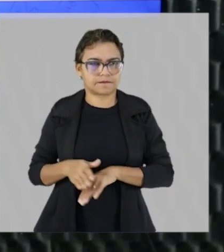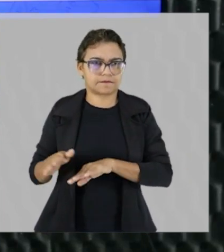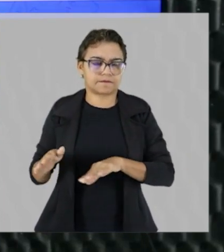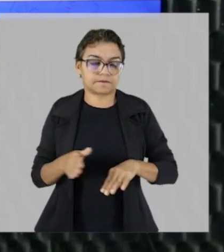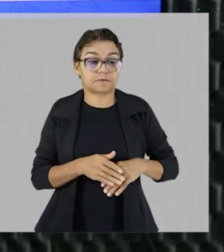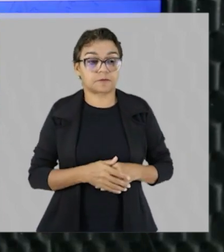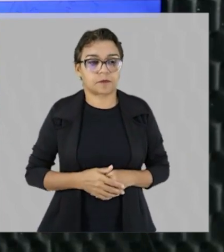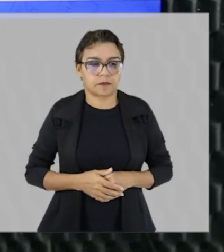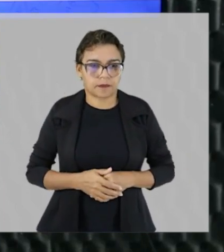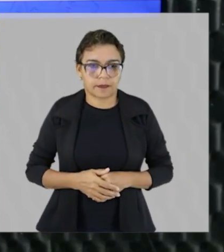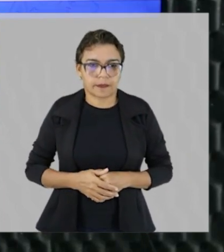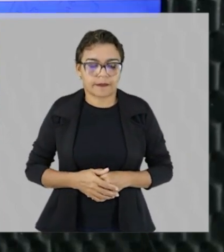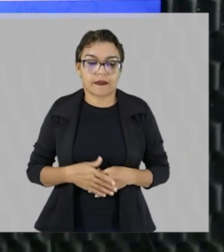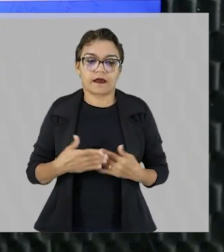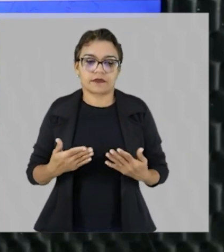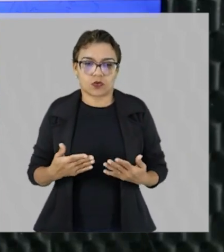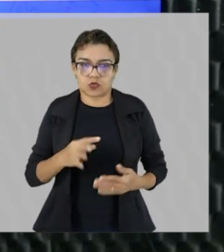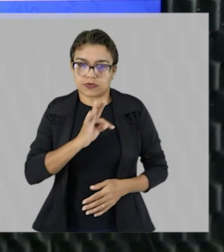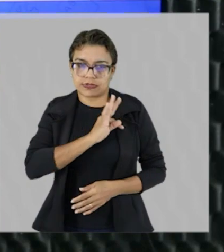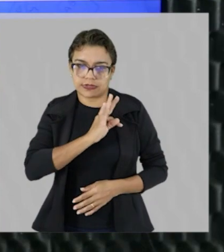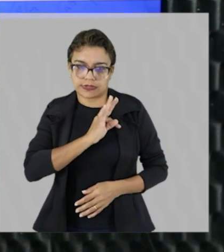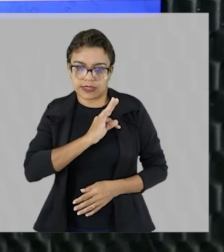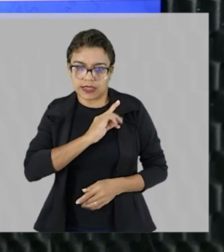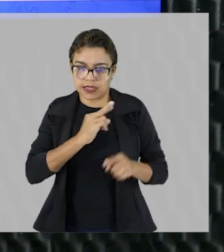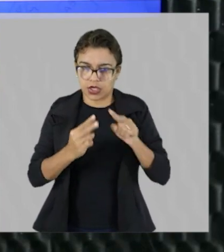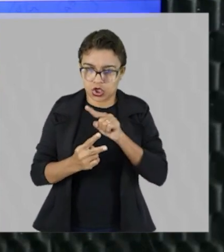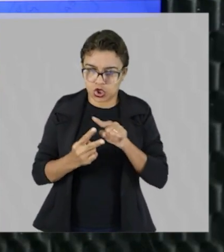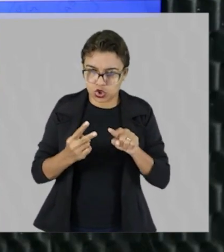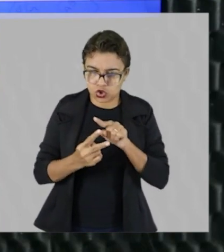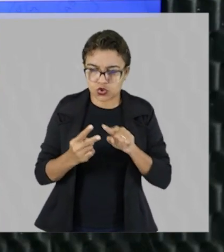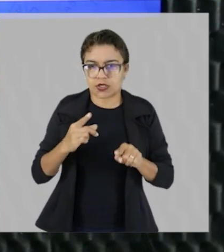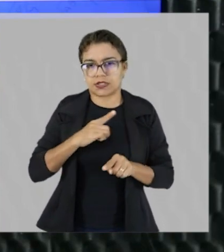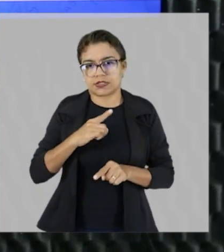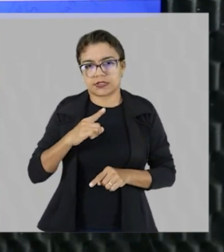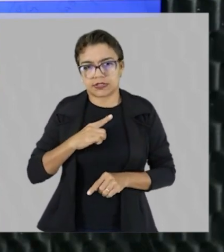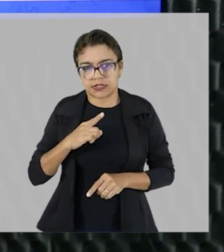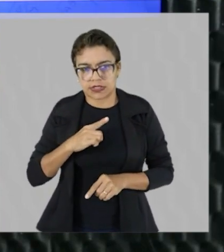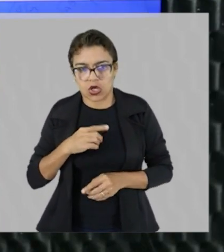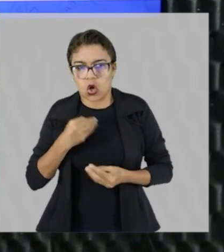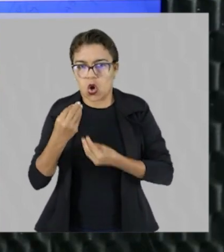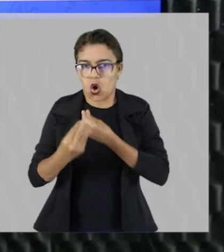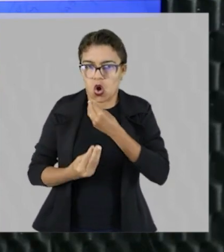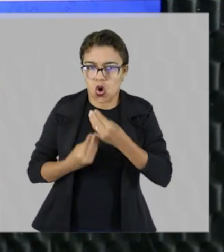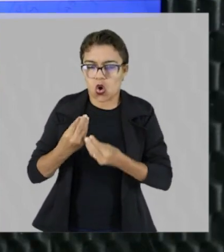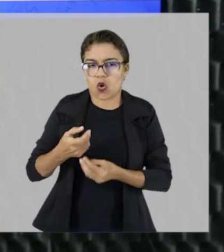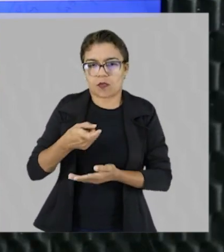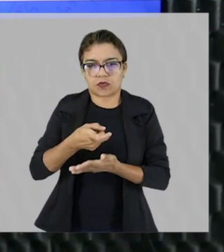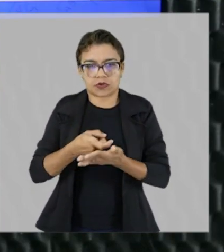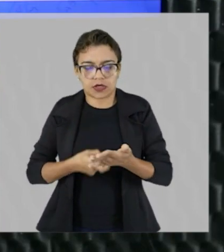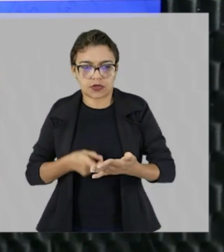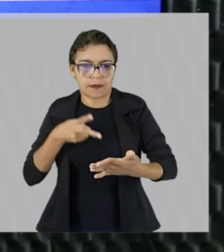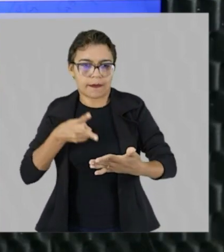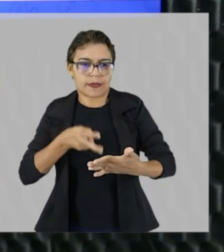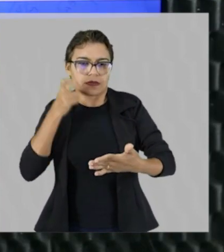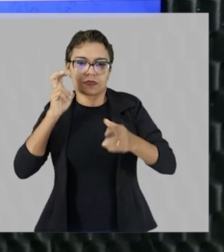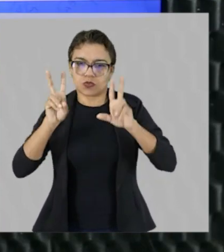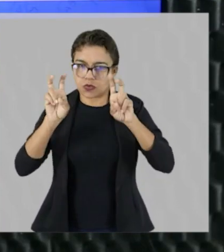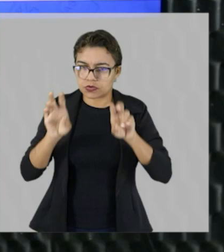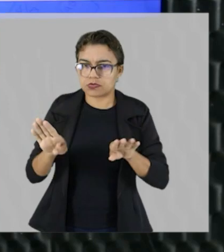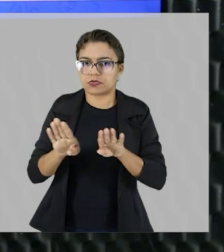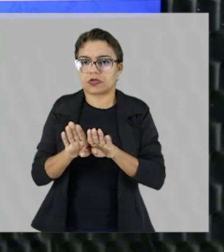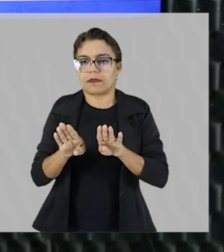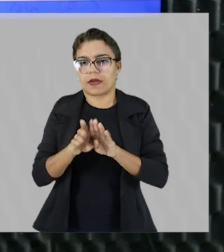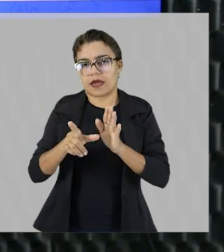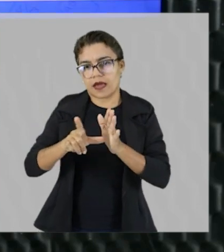essas técnicas, você vai naturalmente obtendo a ideia geral de cada texto, identificando o assunto e prevendo